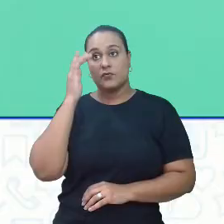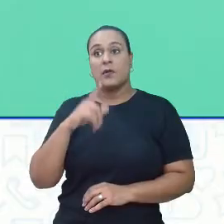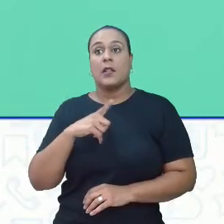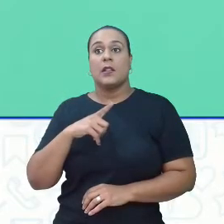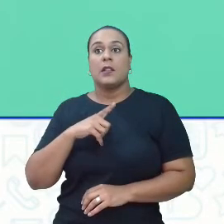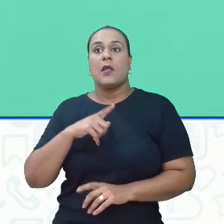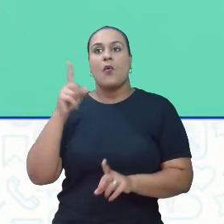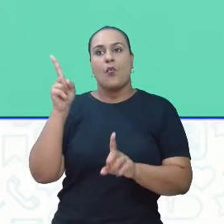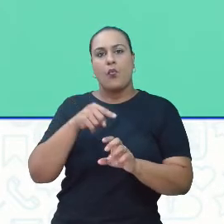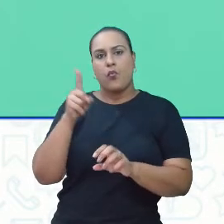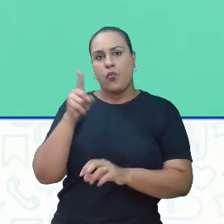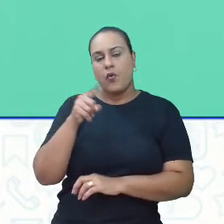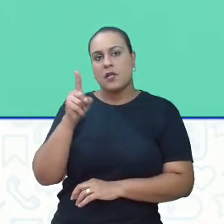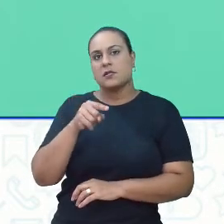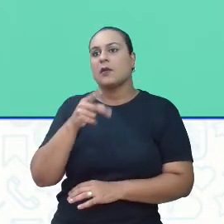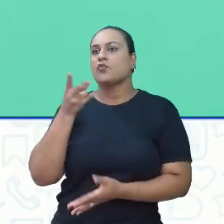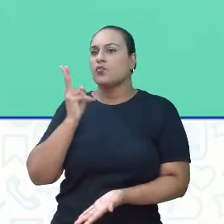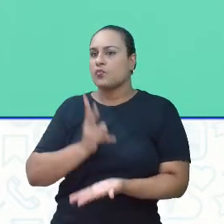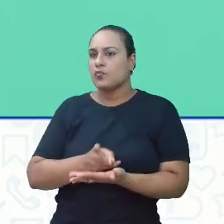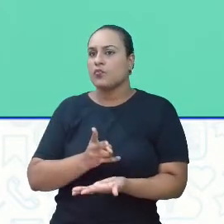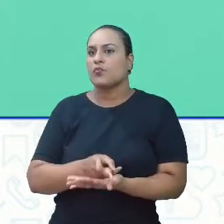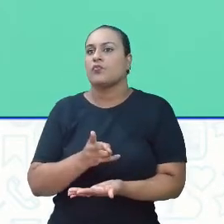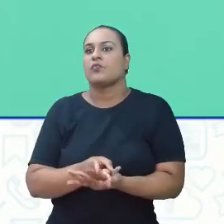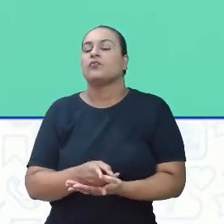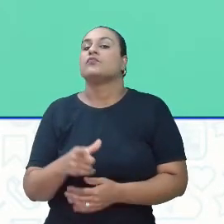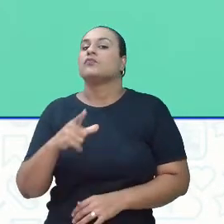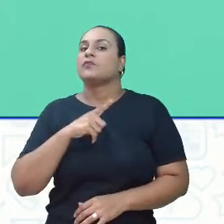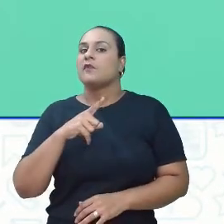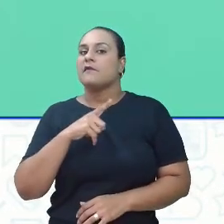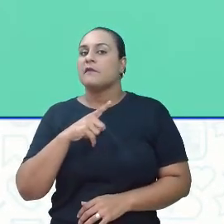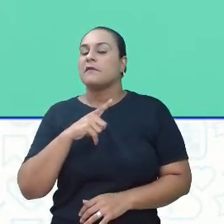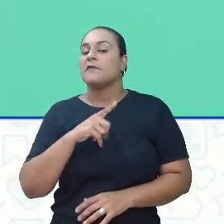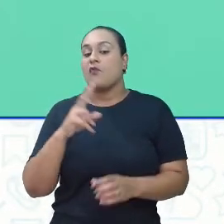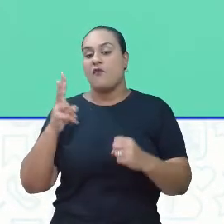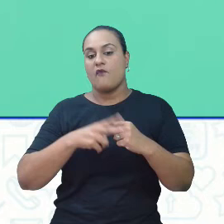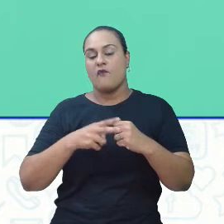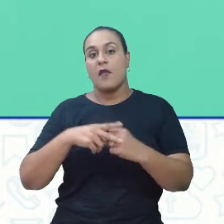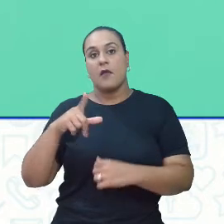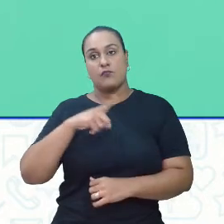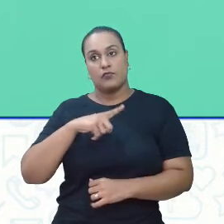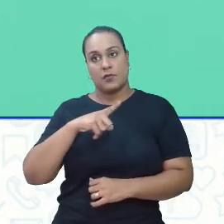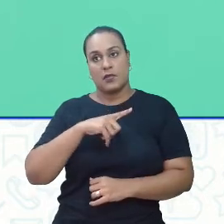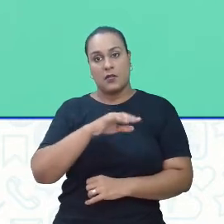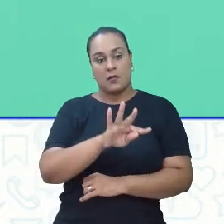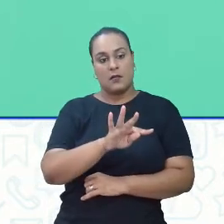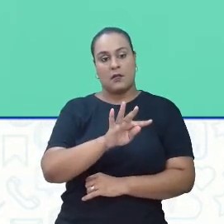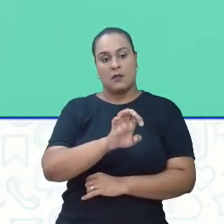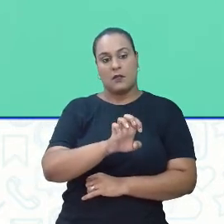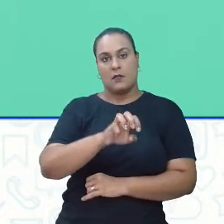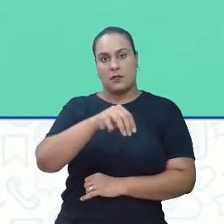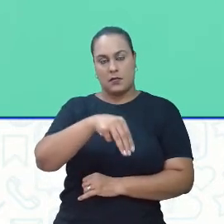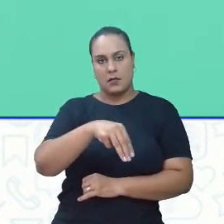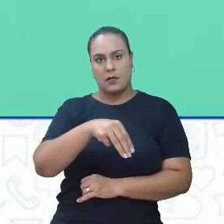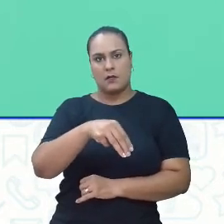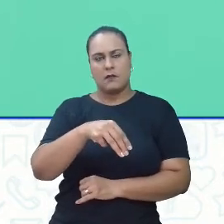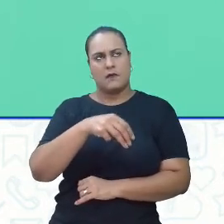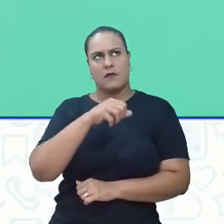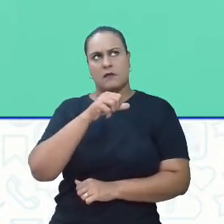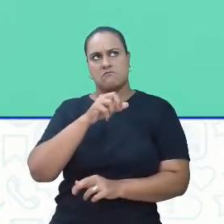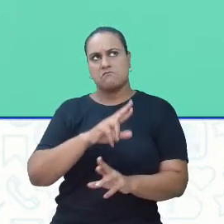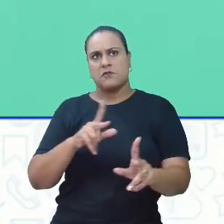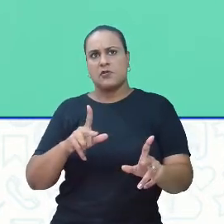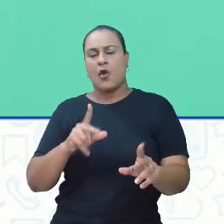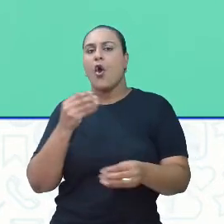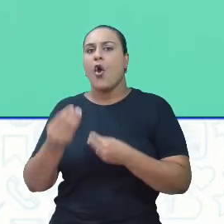acento para diferenciar o singular do plural. Então, eu tenho o verbo ter, tá certo? E ele vai ser diferenciado porque